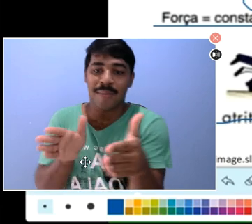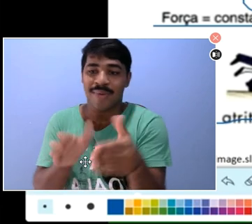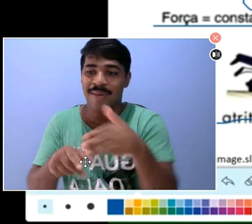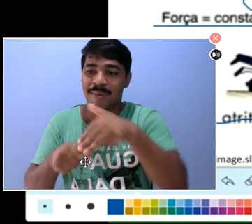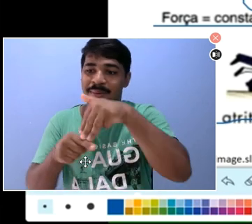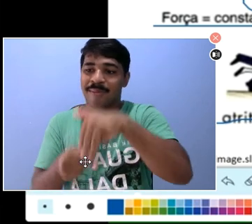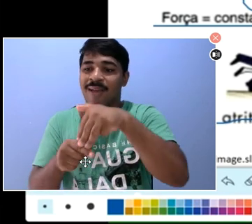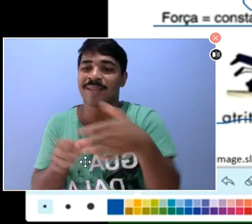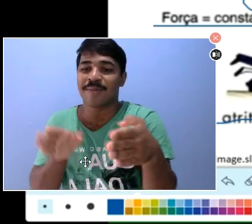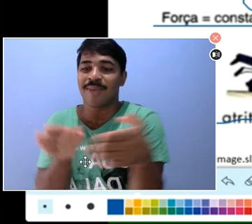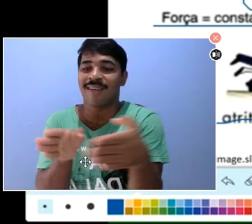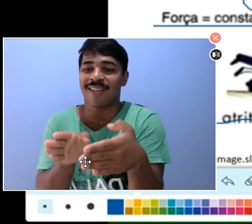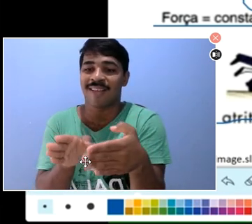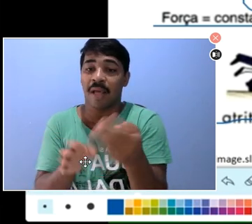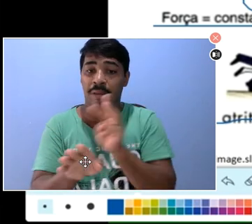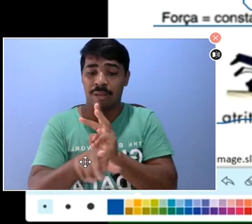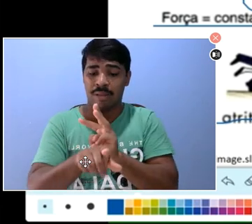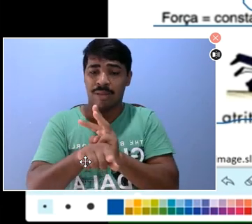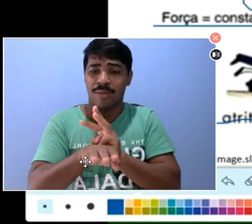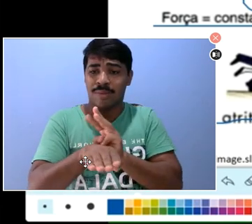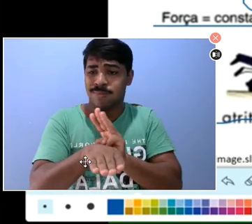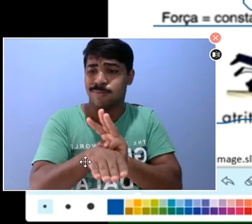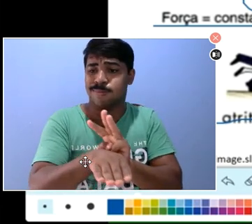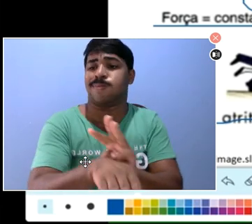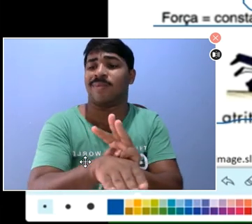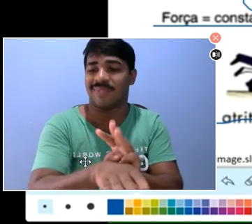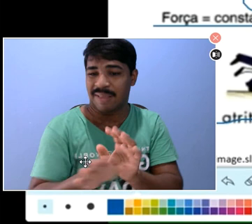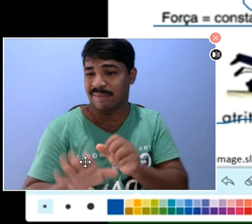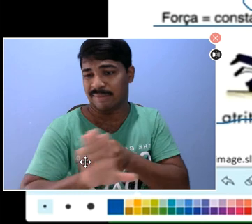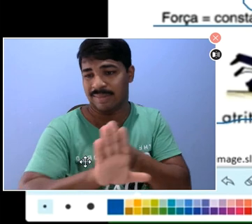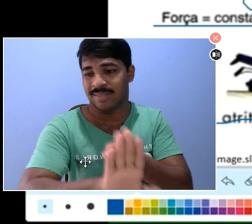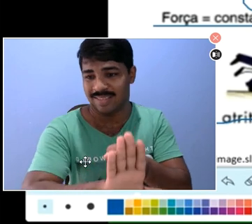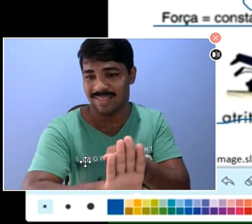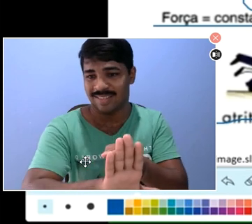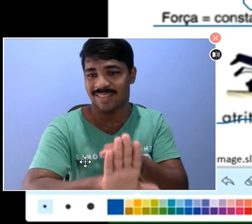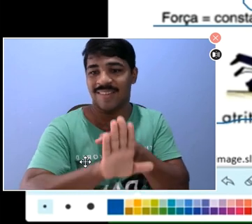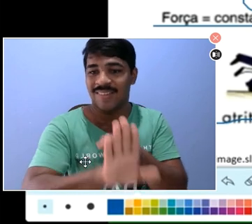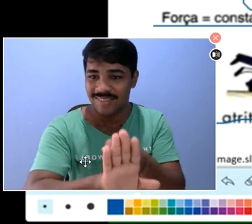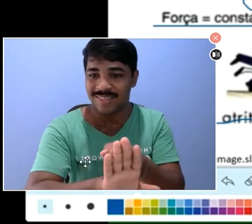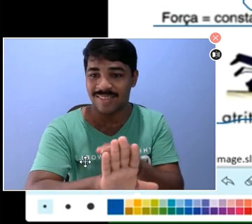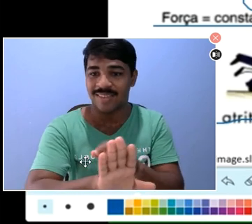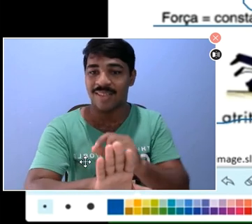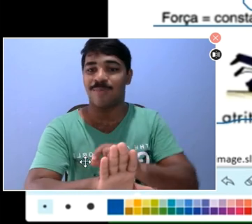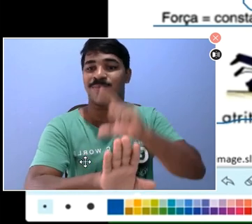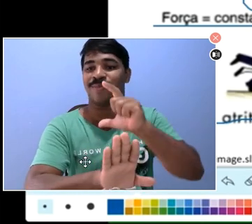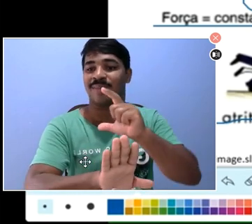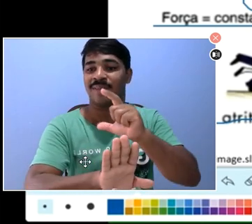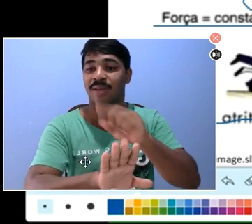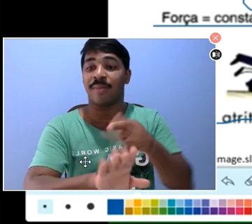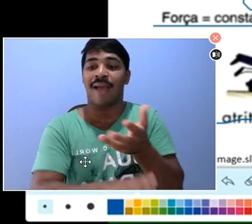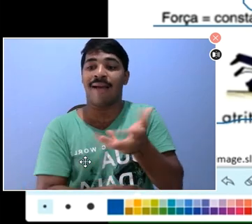essa formulazinha aqui. É lógico que no ensino médio a gente trabalha com massa vezes aceleração, mas ela não é bem assim,